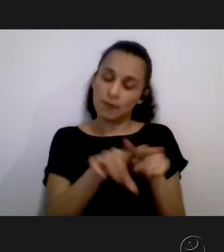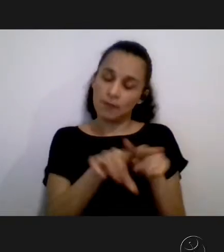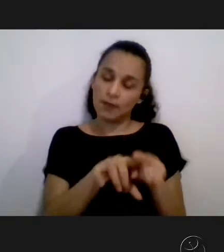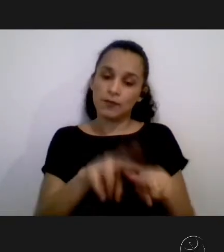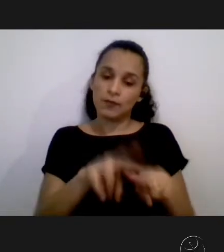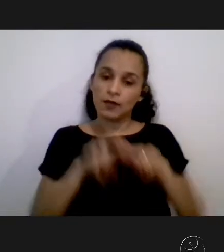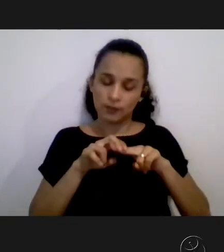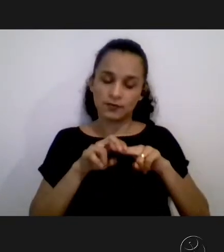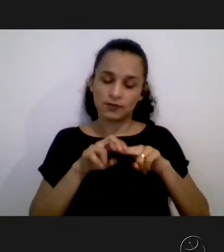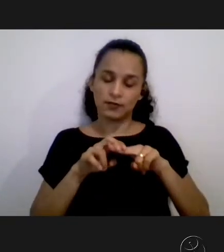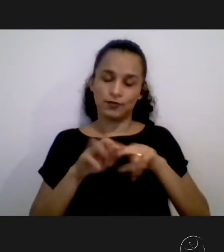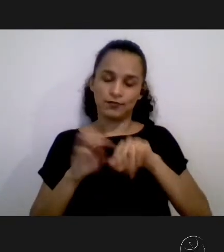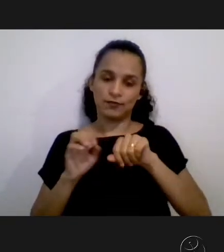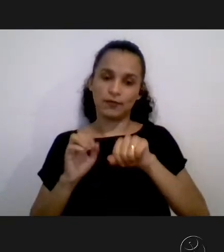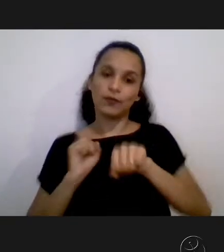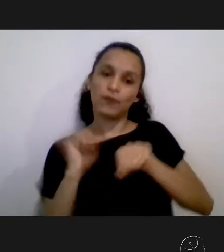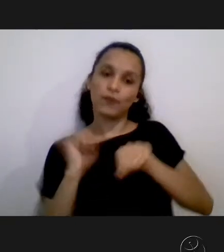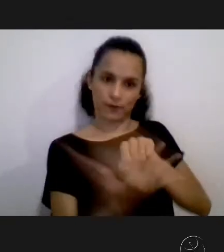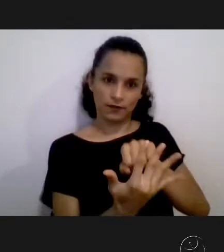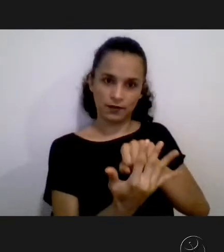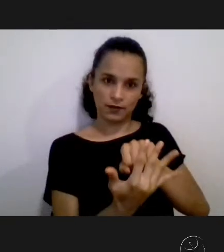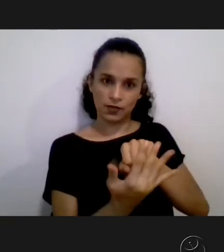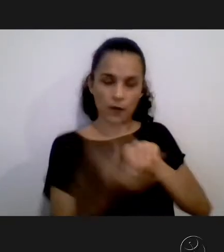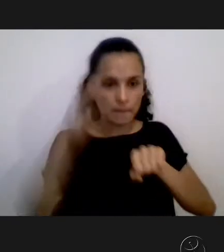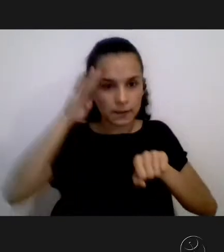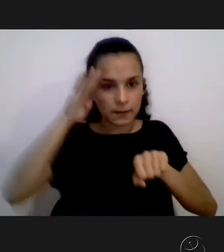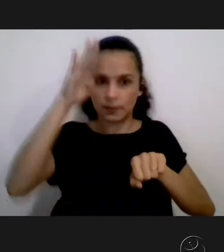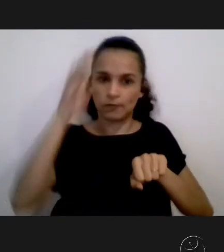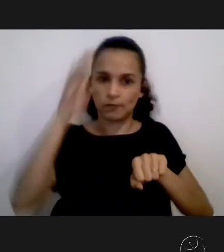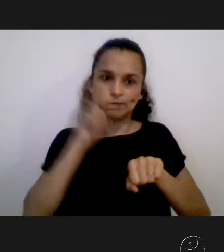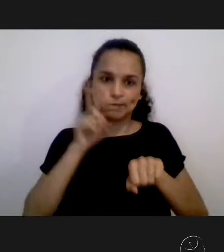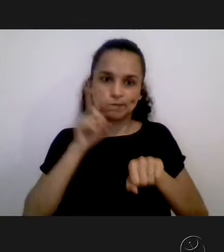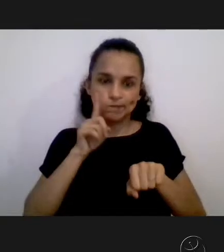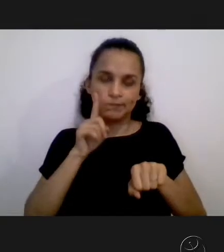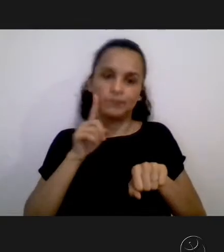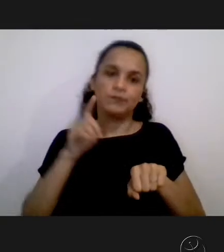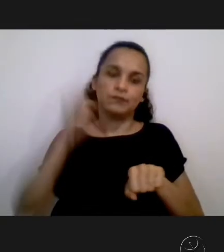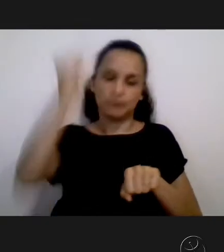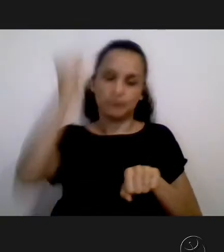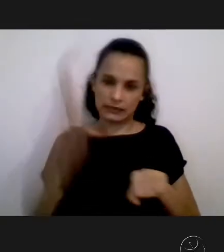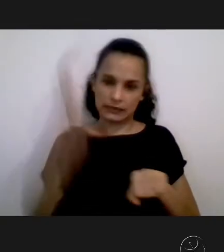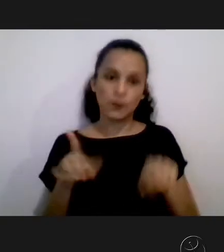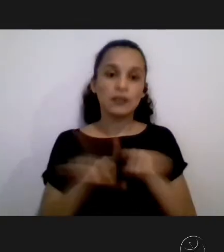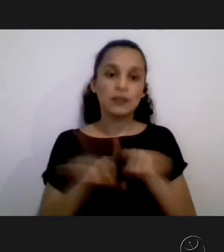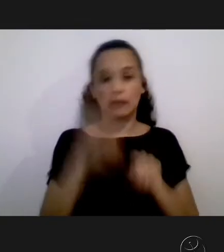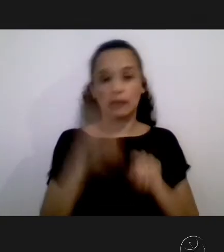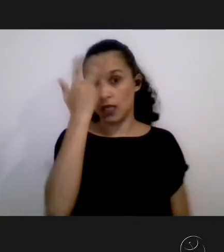três principais são os Estados Unidos, o Brasil e a Índia,